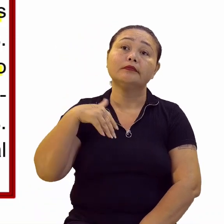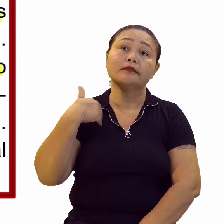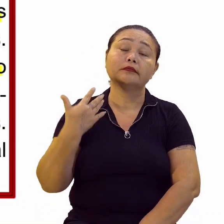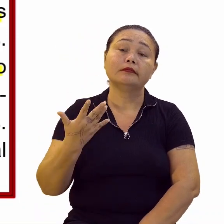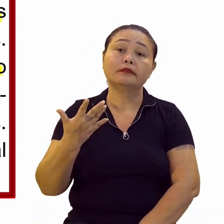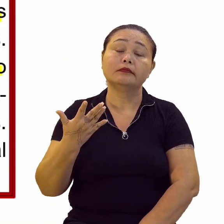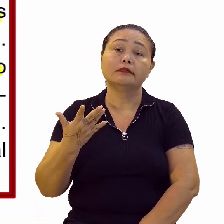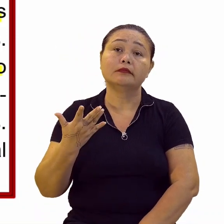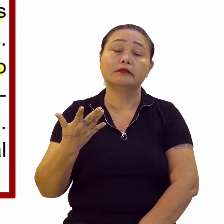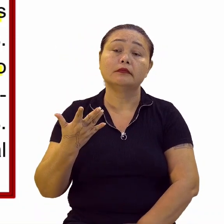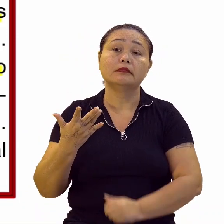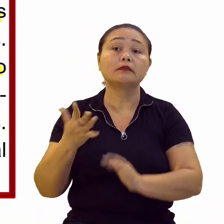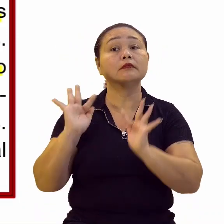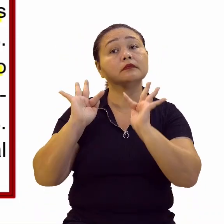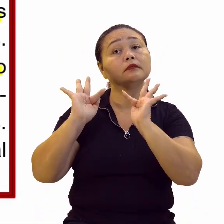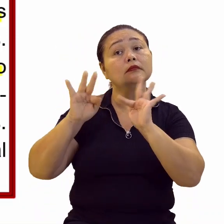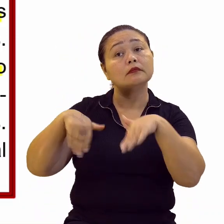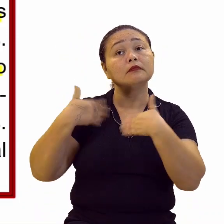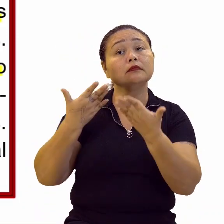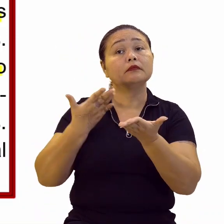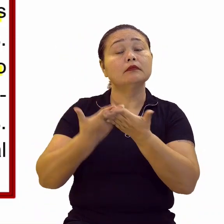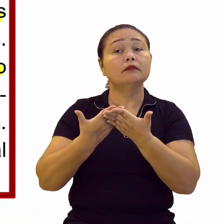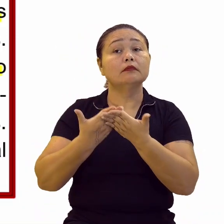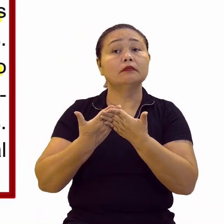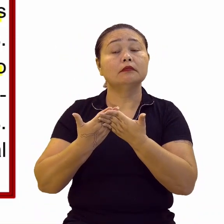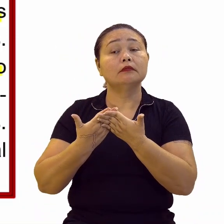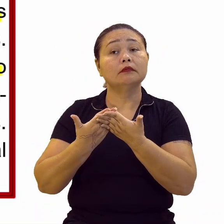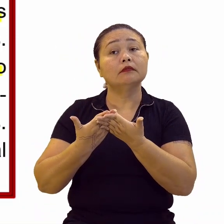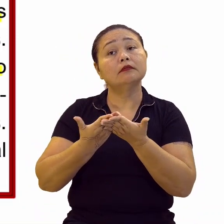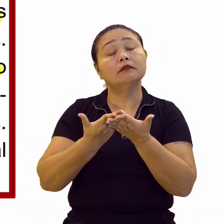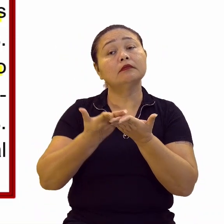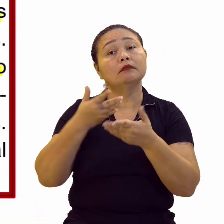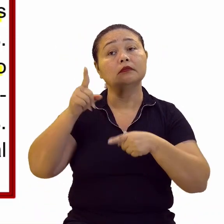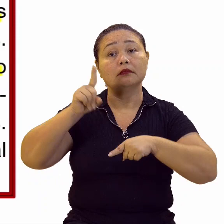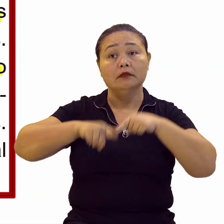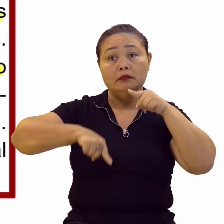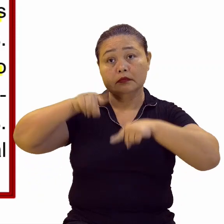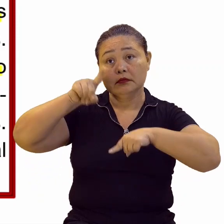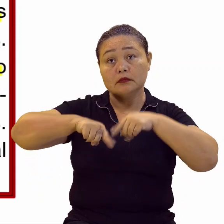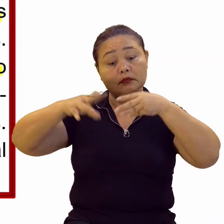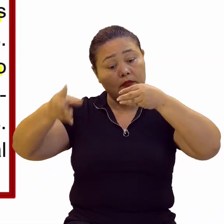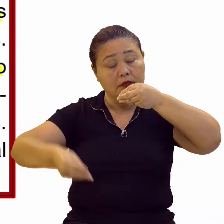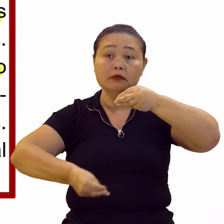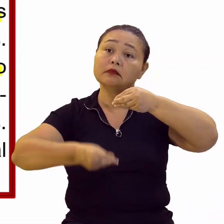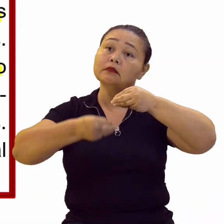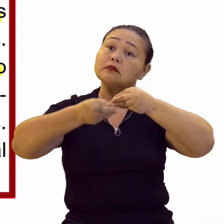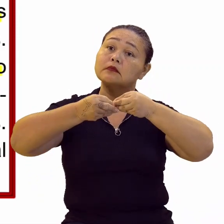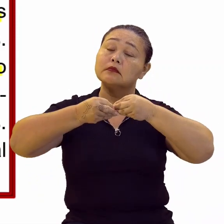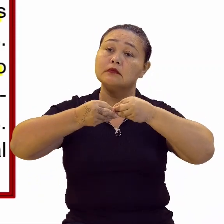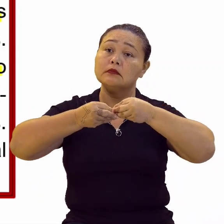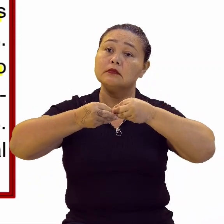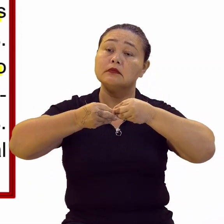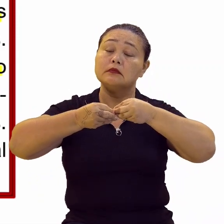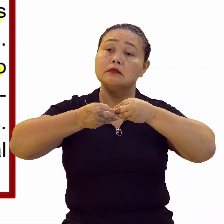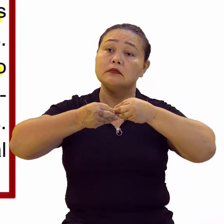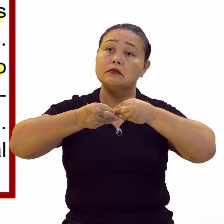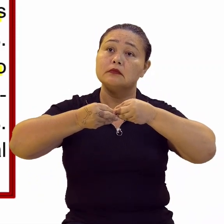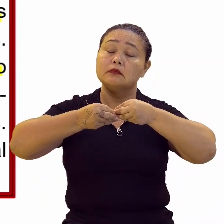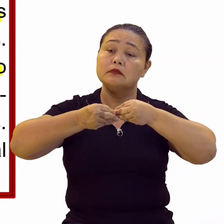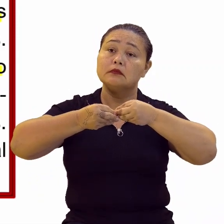gente finalizar essa aula, eu trago para vocês um material complementar, tá? Para a gente